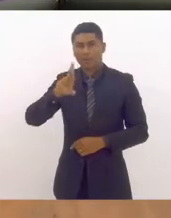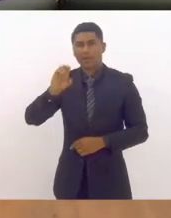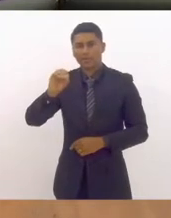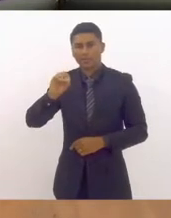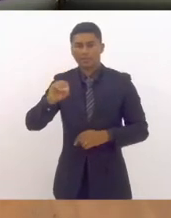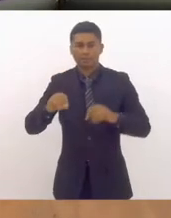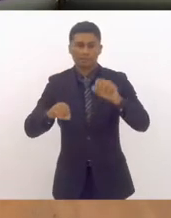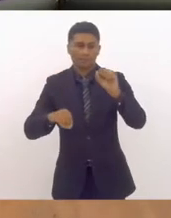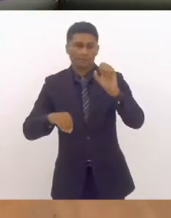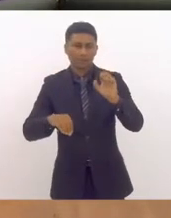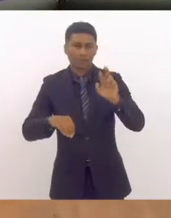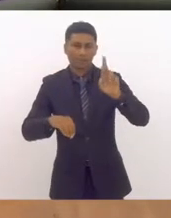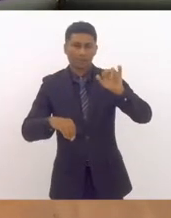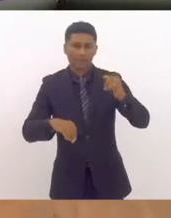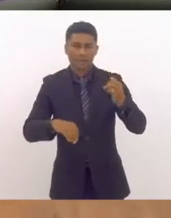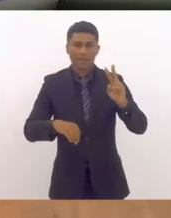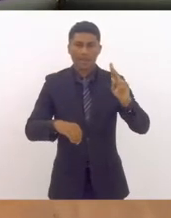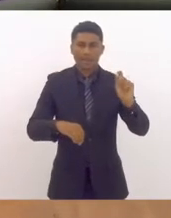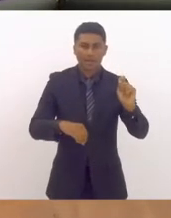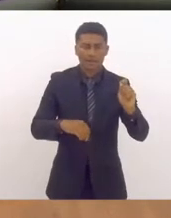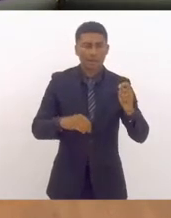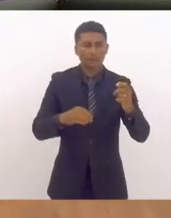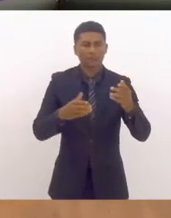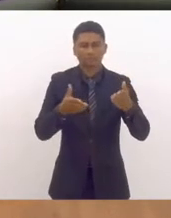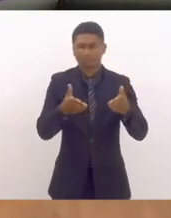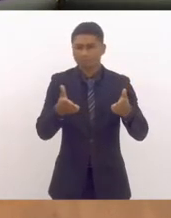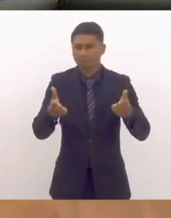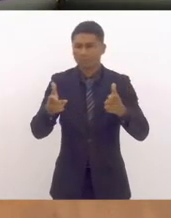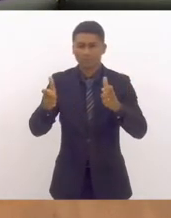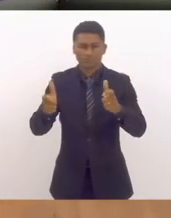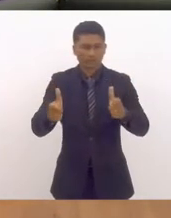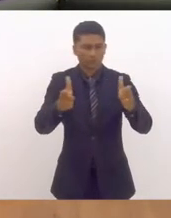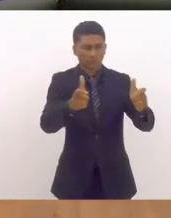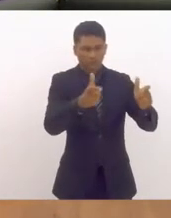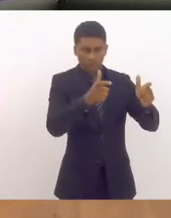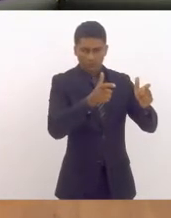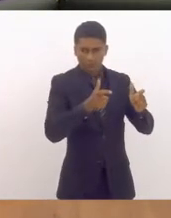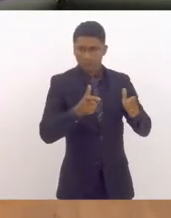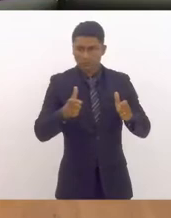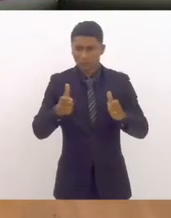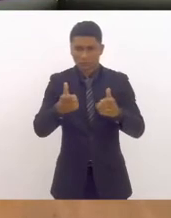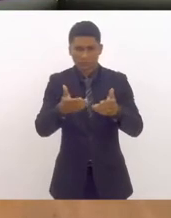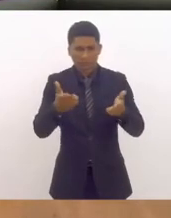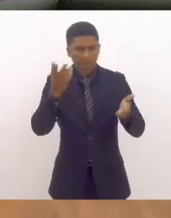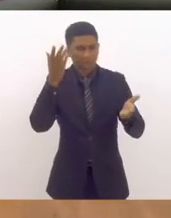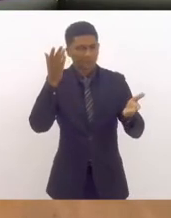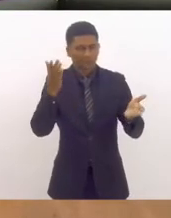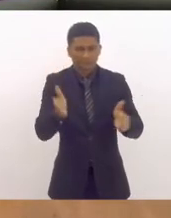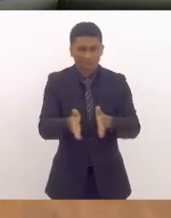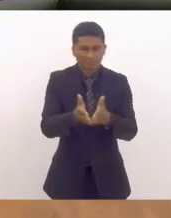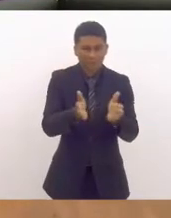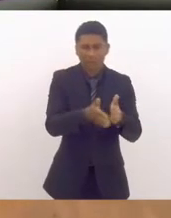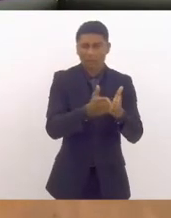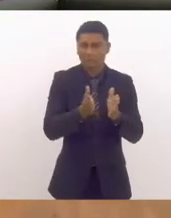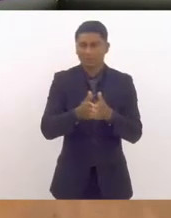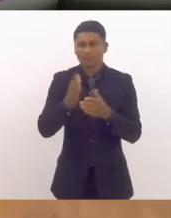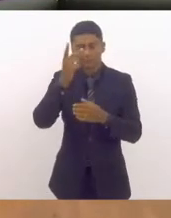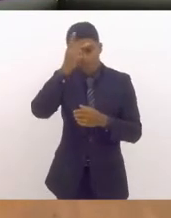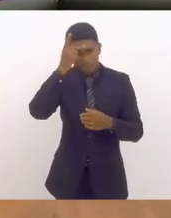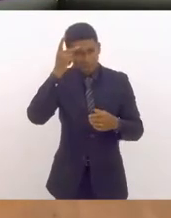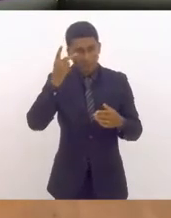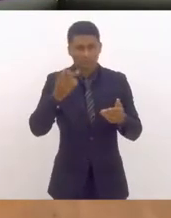Congonha, temos esse entorno de áreas menos favorecidas, né? Nós temos pessoas ainda